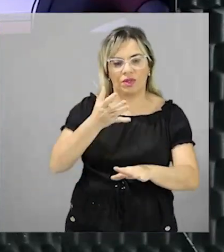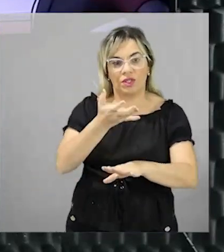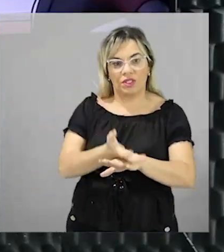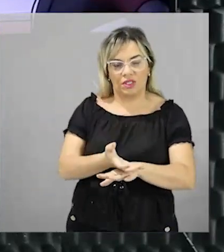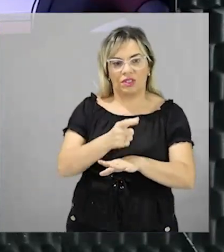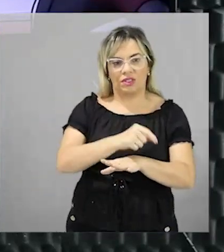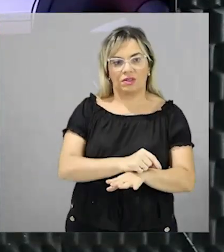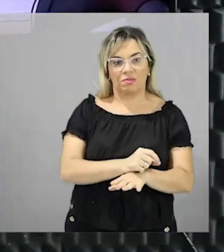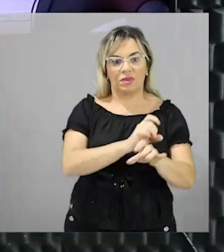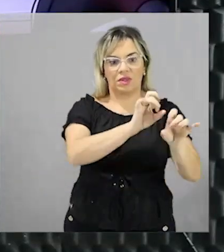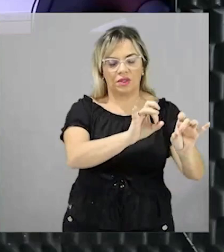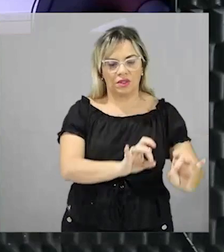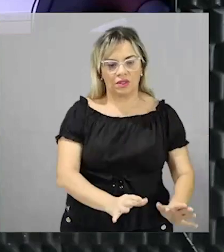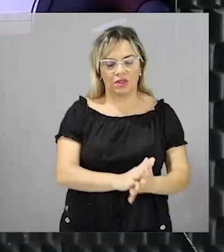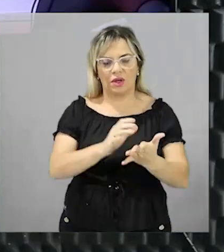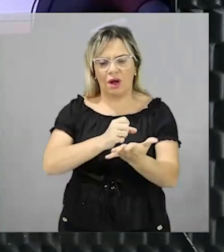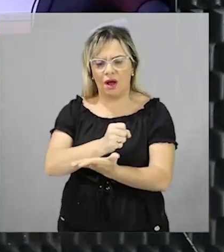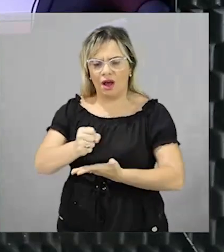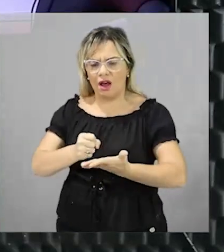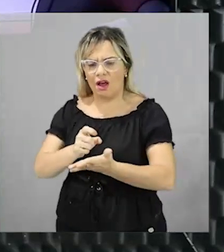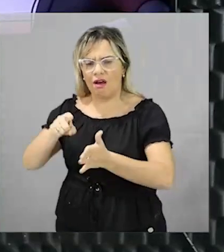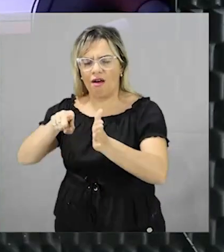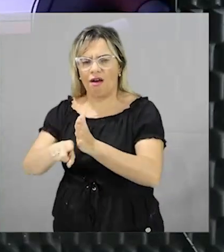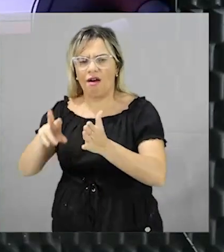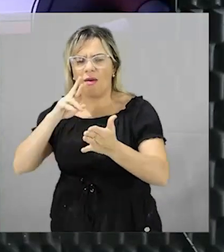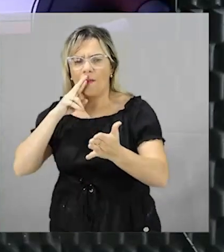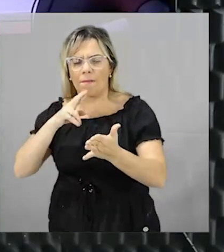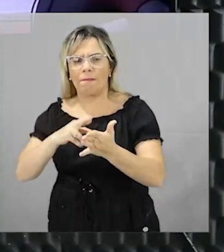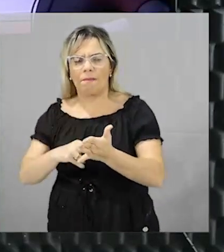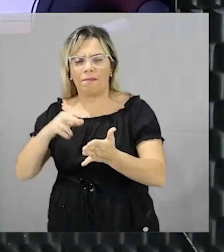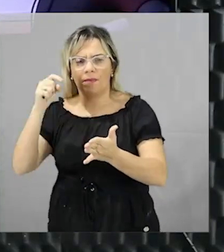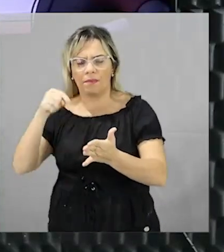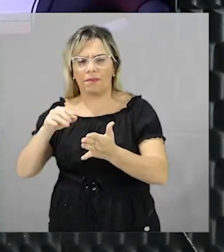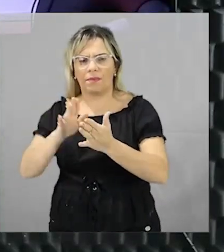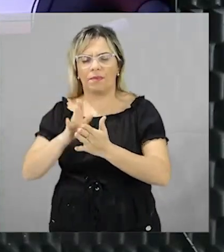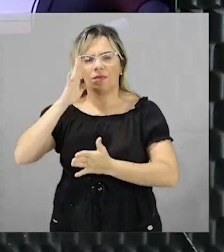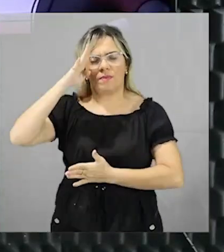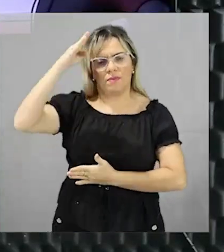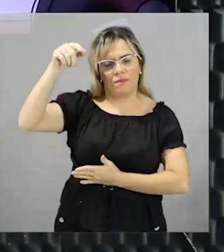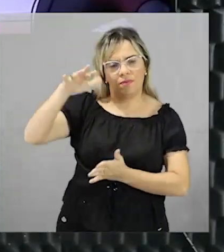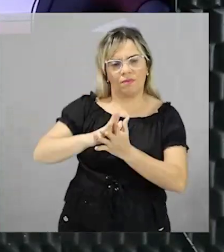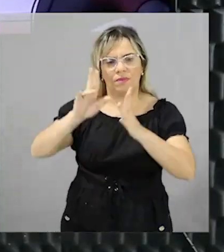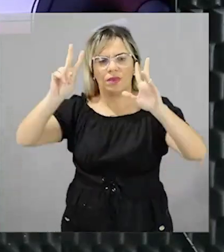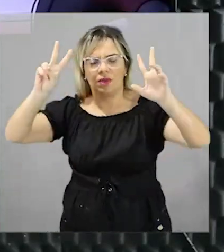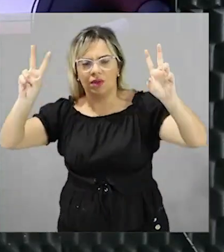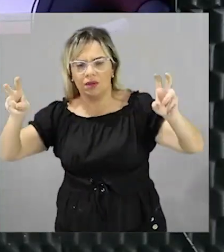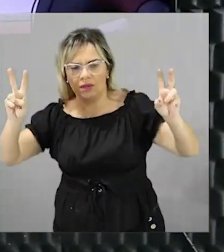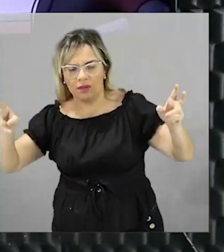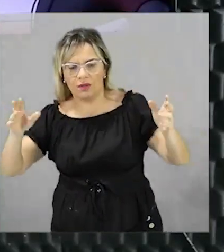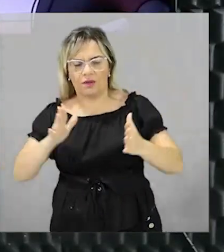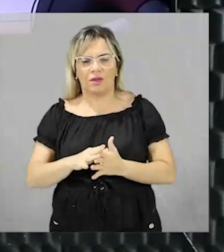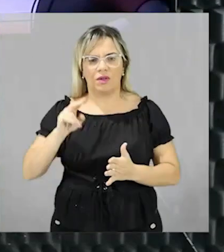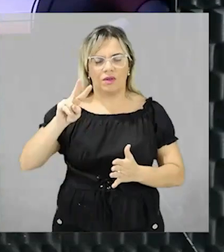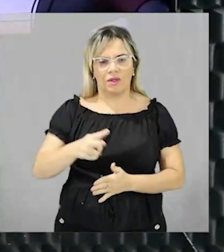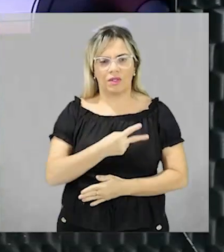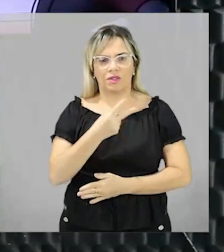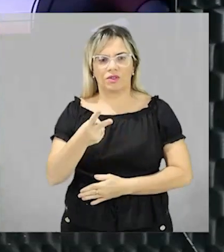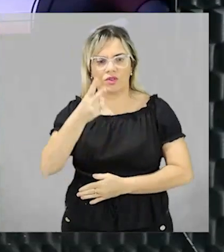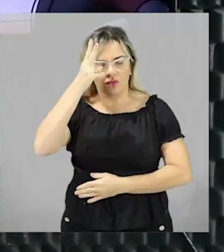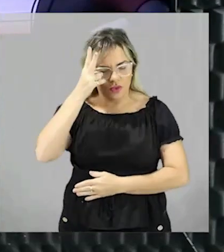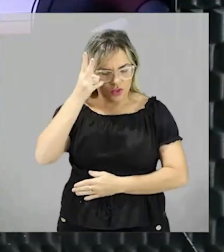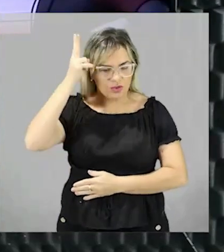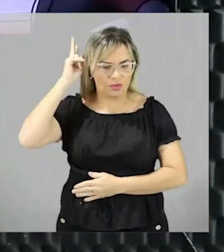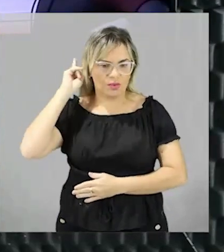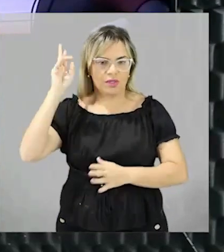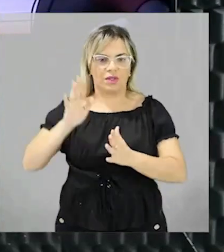tá? Baseada em muita resolução de questões, tá? Das principais temáticas abordadas nestes 2 exames, tá